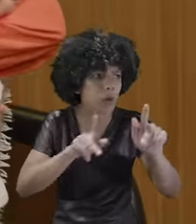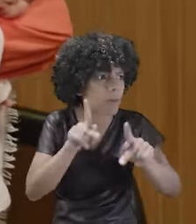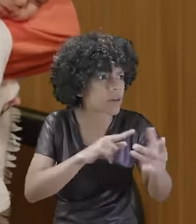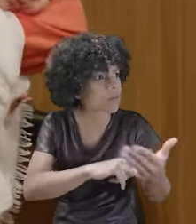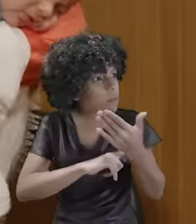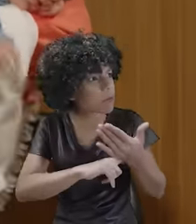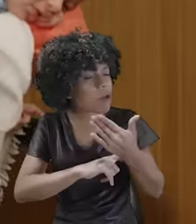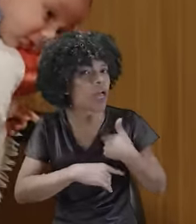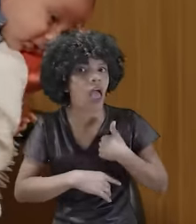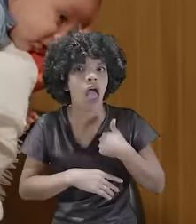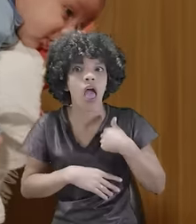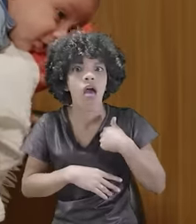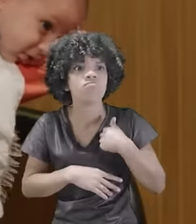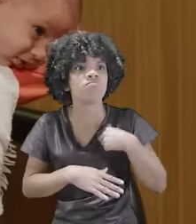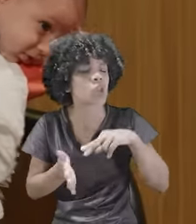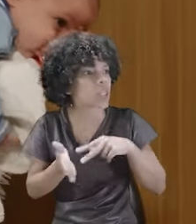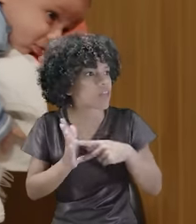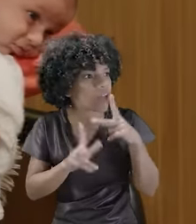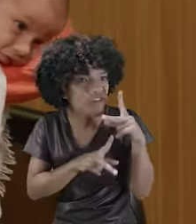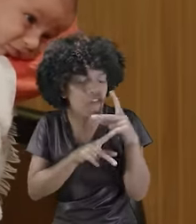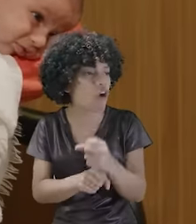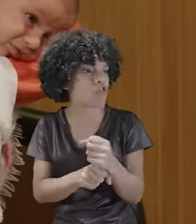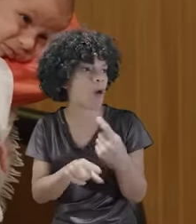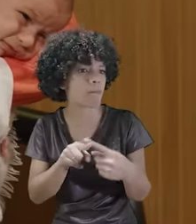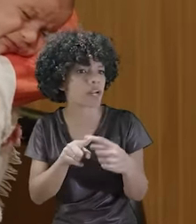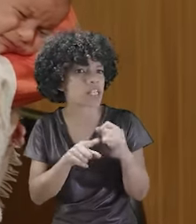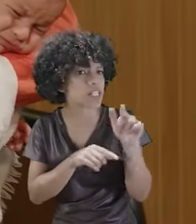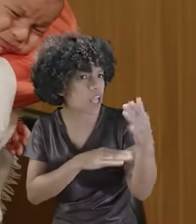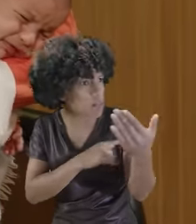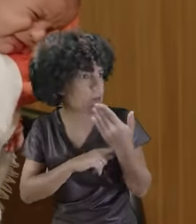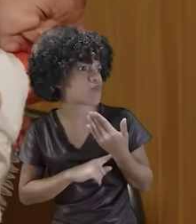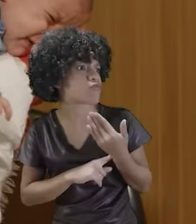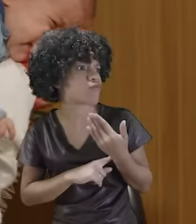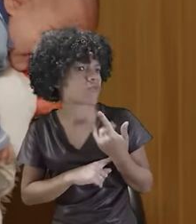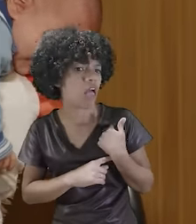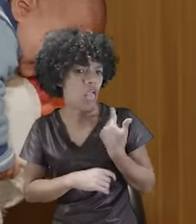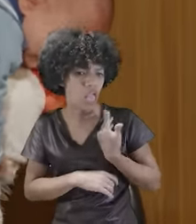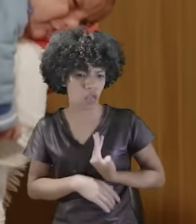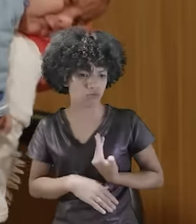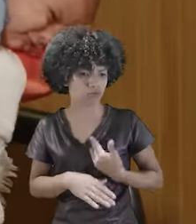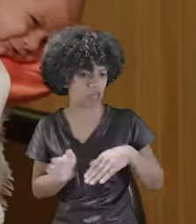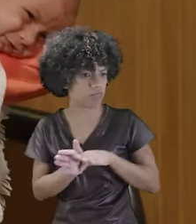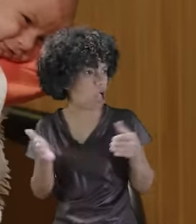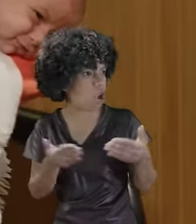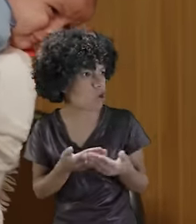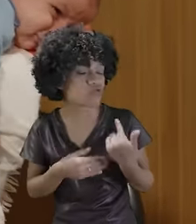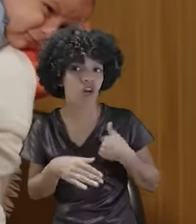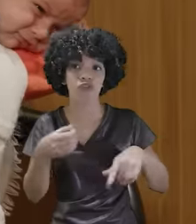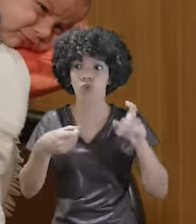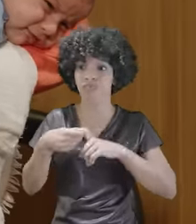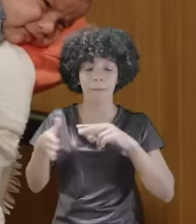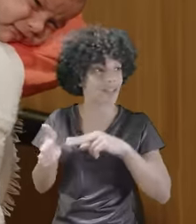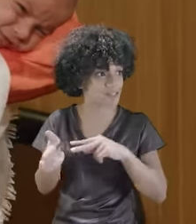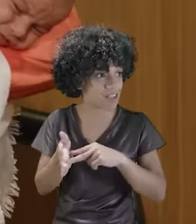mim significa muito grande para mim Porque sem eles me ajudar eu não estou aqui até hoje eu voltei